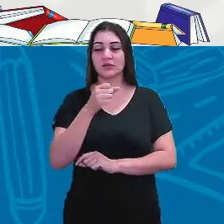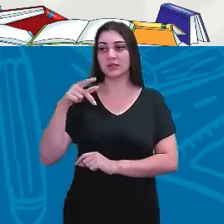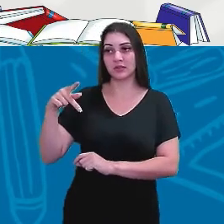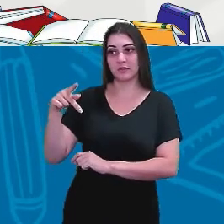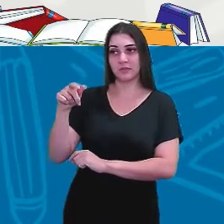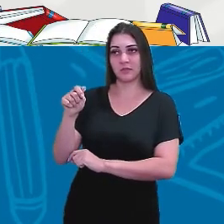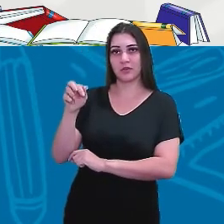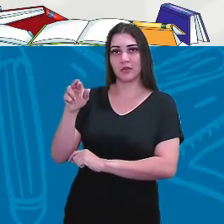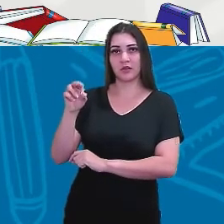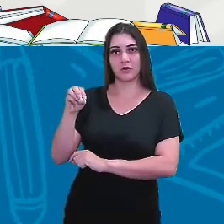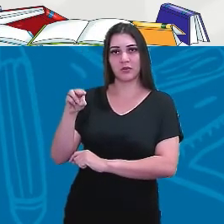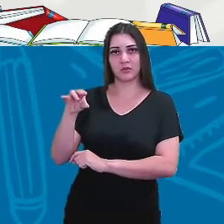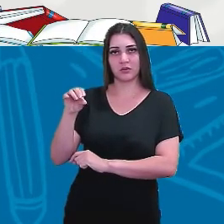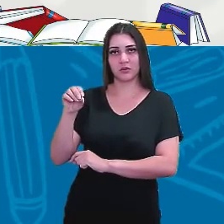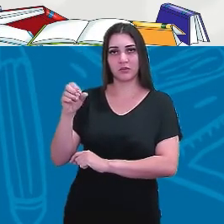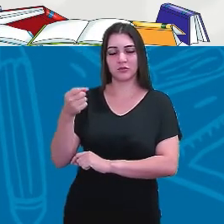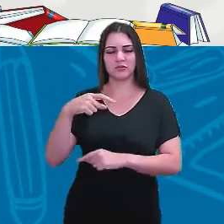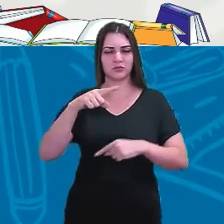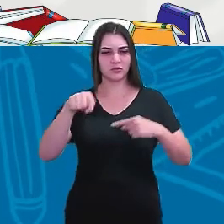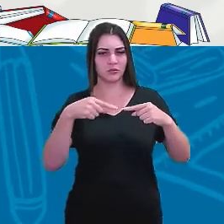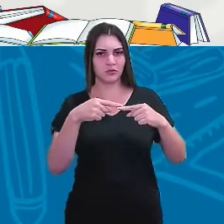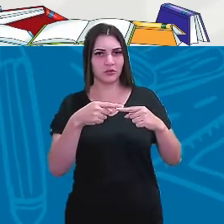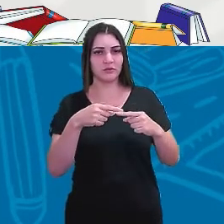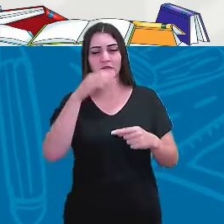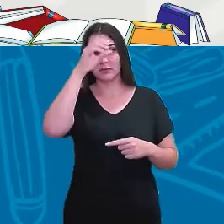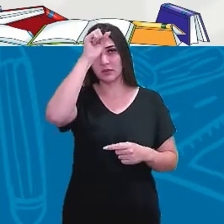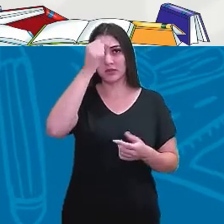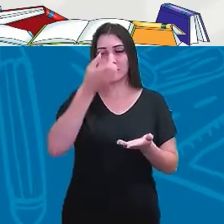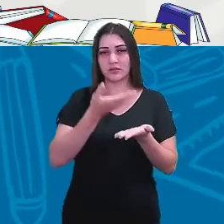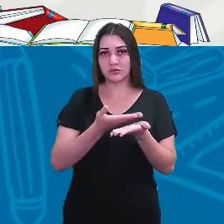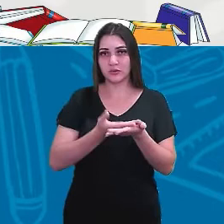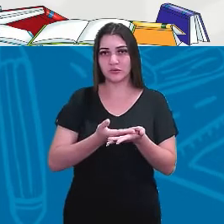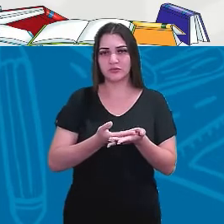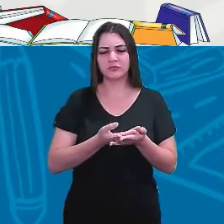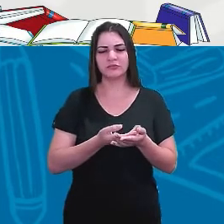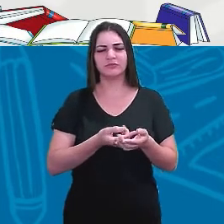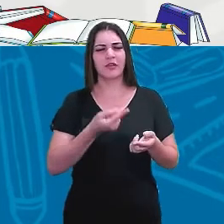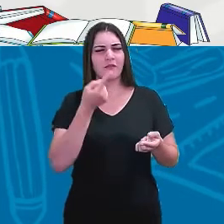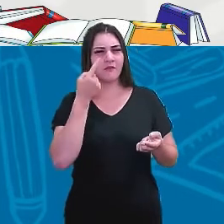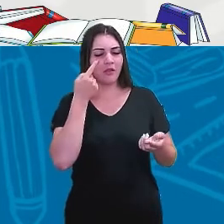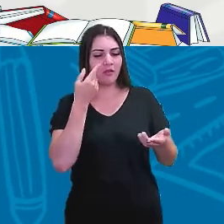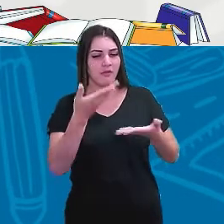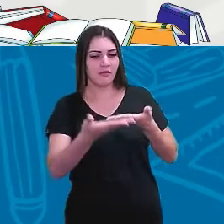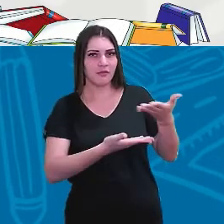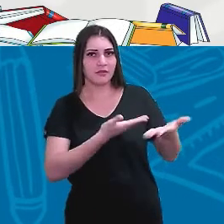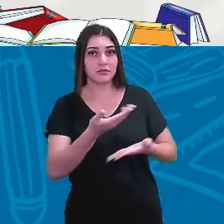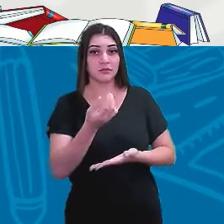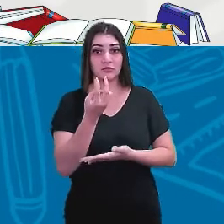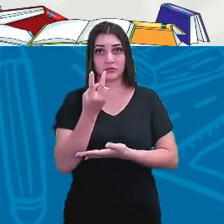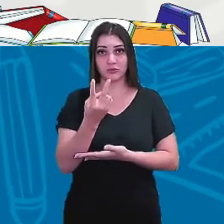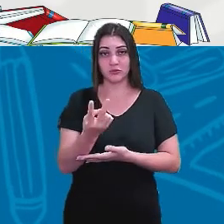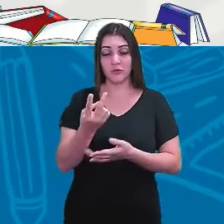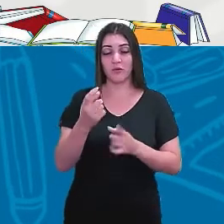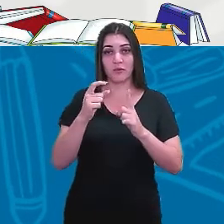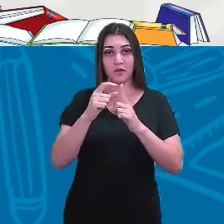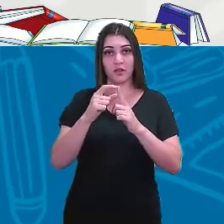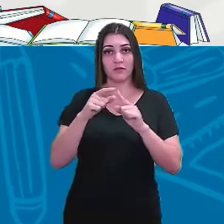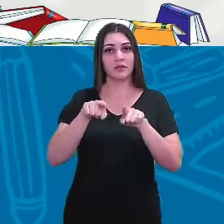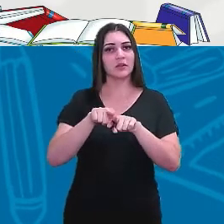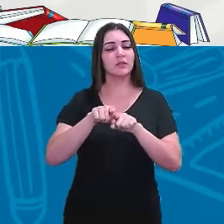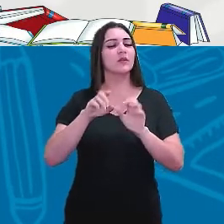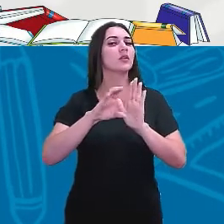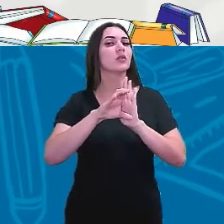da aprendizagem de hoje, da nossa aula, é distinguir, tá, essa relação entre essas duas palavras e o seu conceito. O